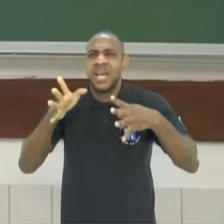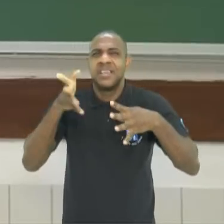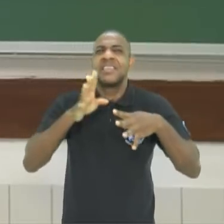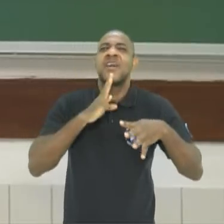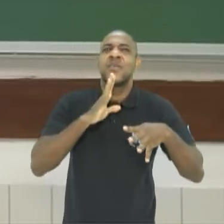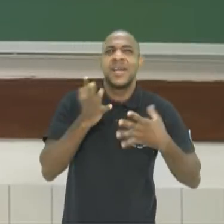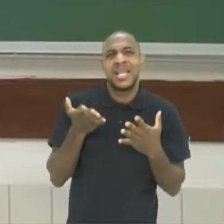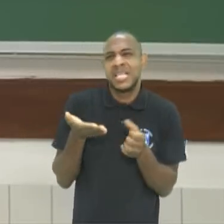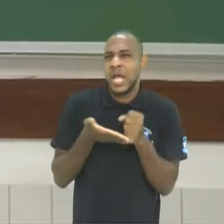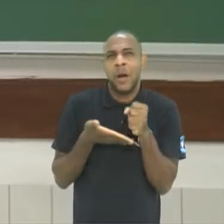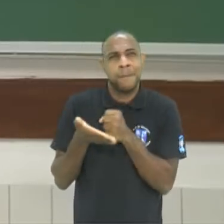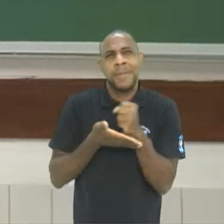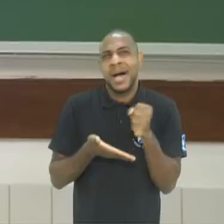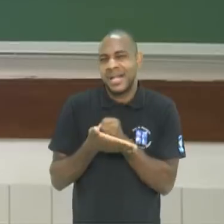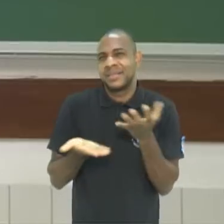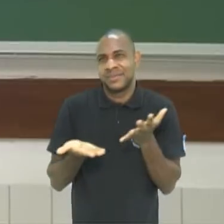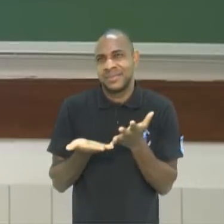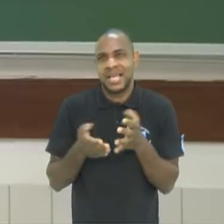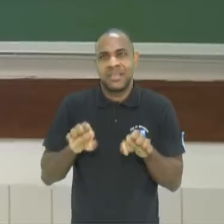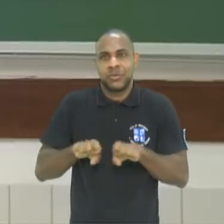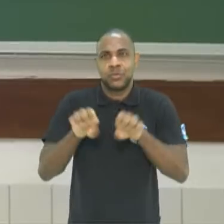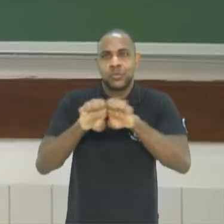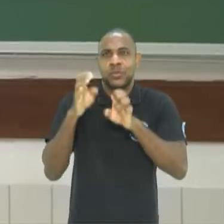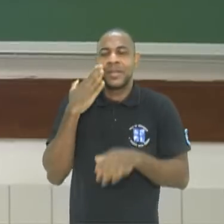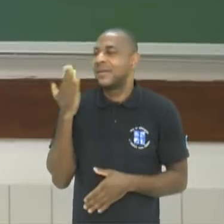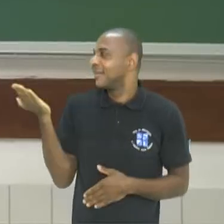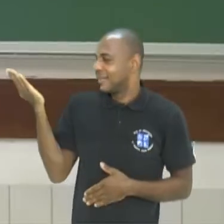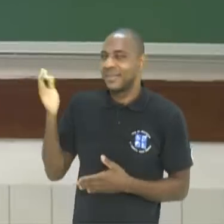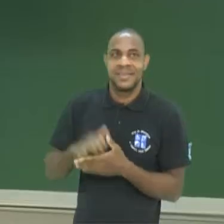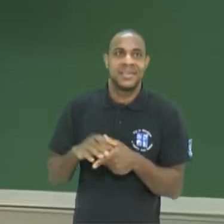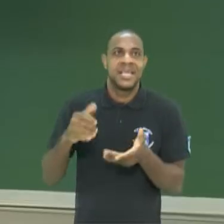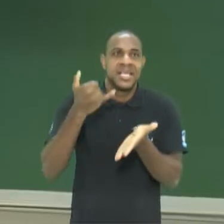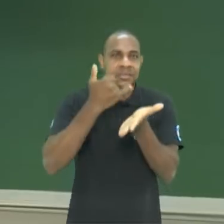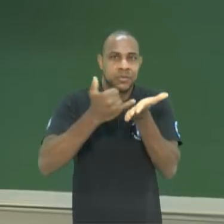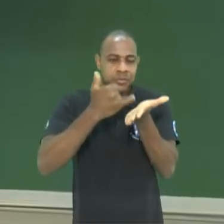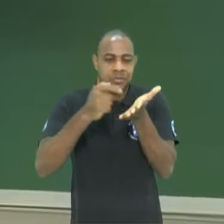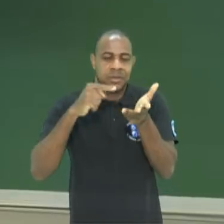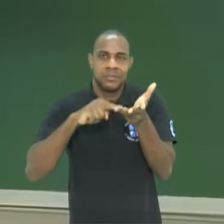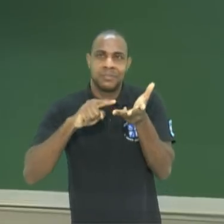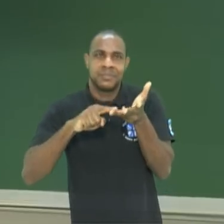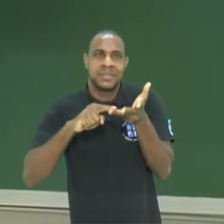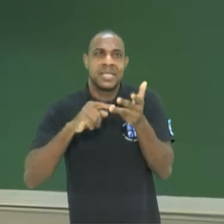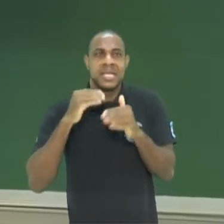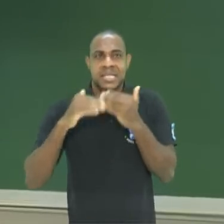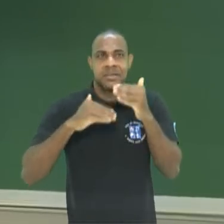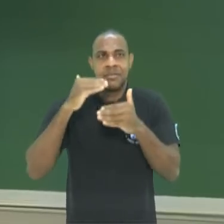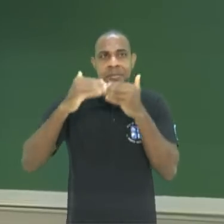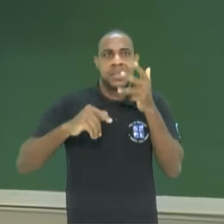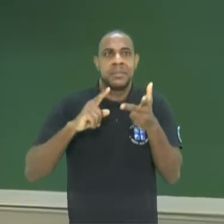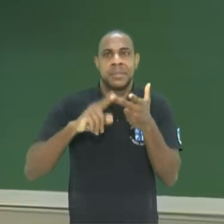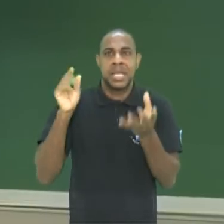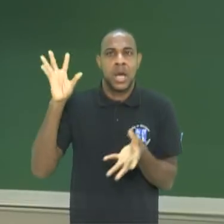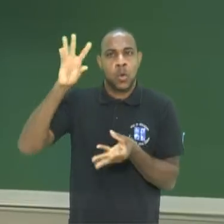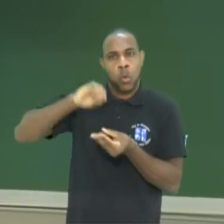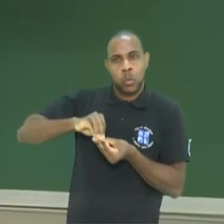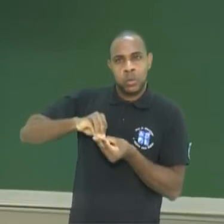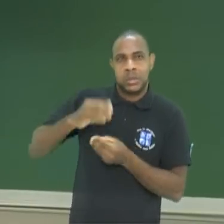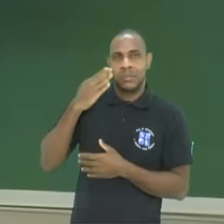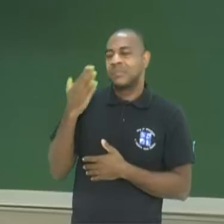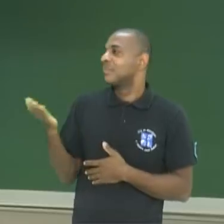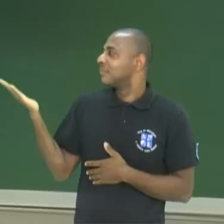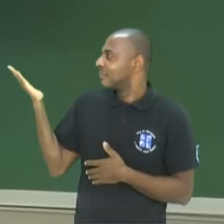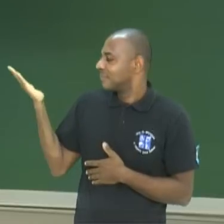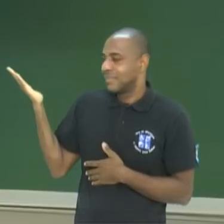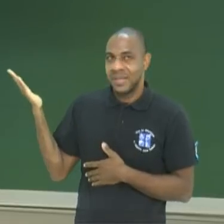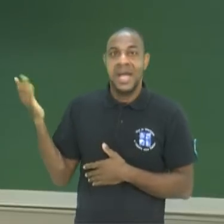estilo básico ali do texto. Introdução, o desenvolvimento e a conclusão. Essa ali é o